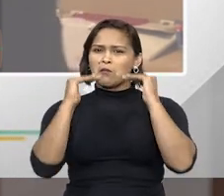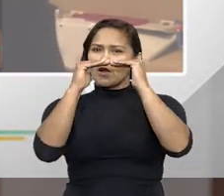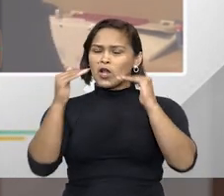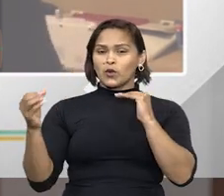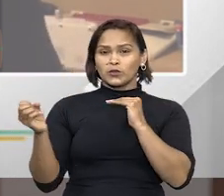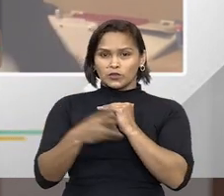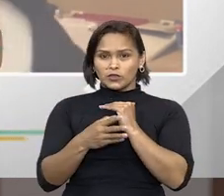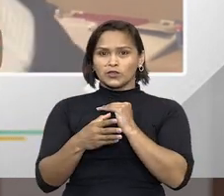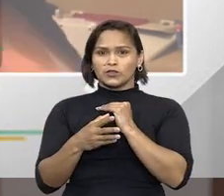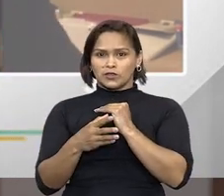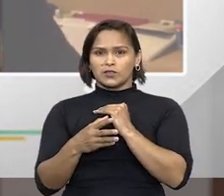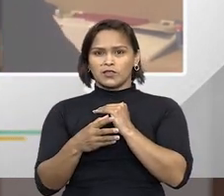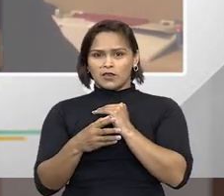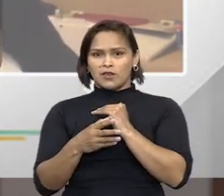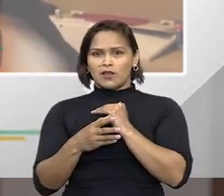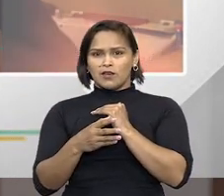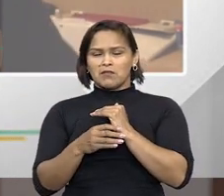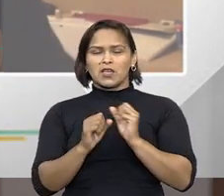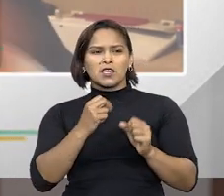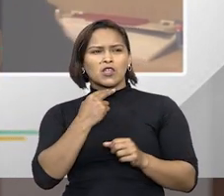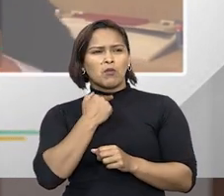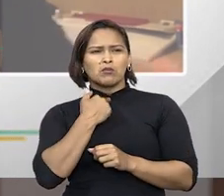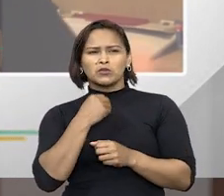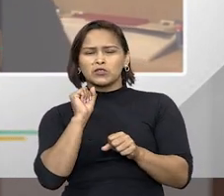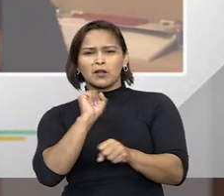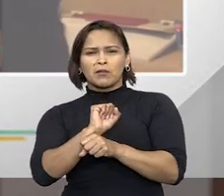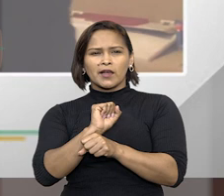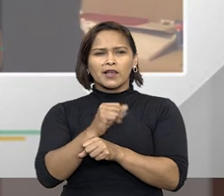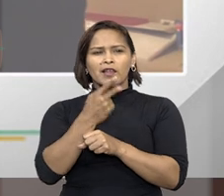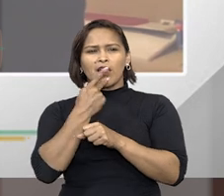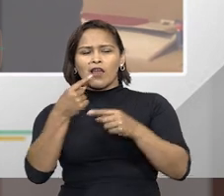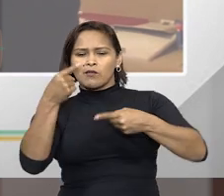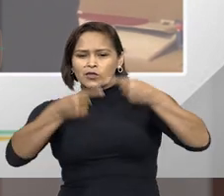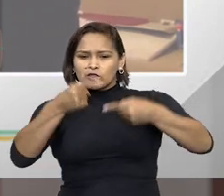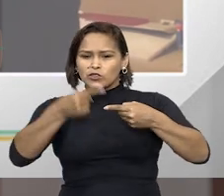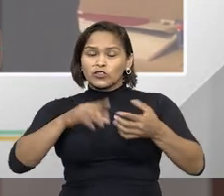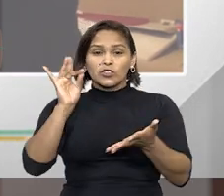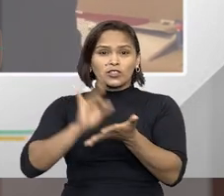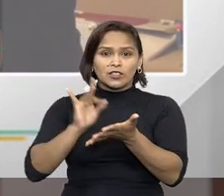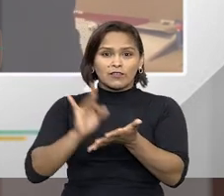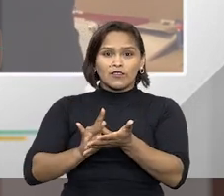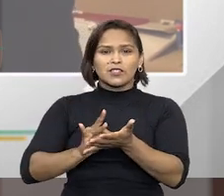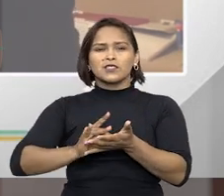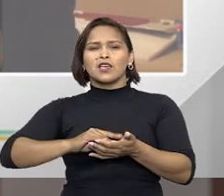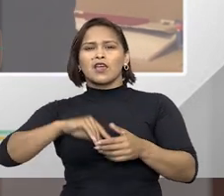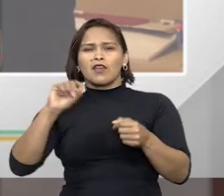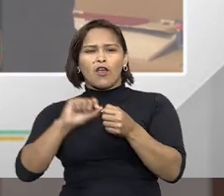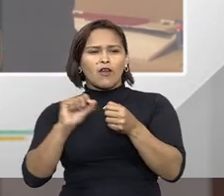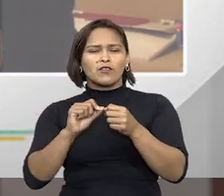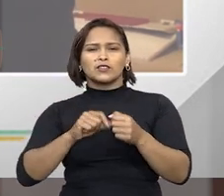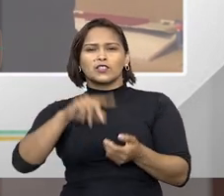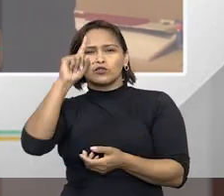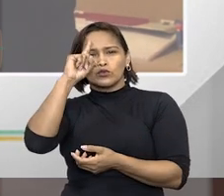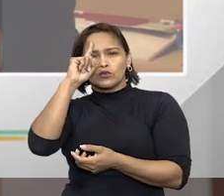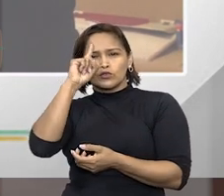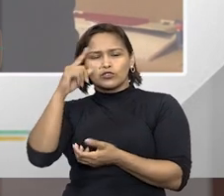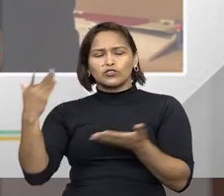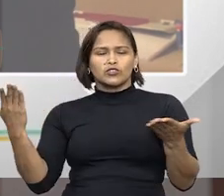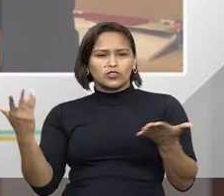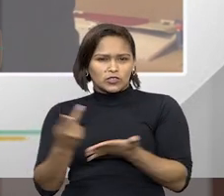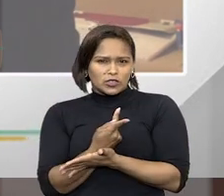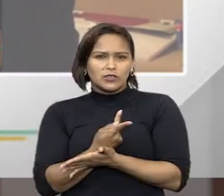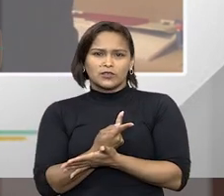nova, né, que não podia parar para ficar discutindo, tinha que realizar o direito todo dia, a cada momento.